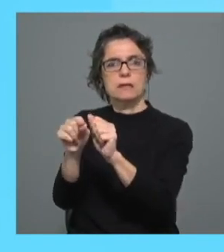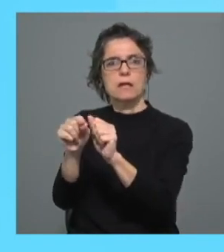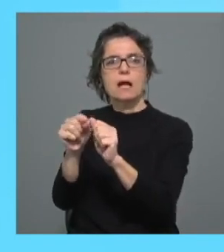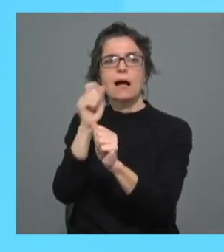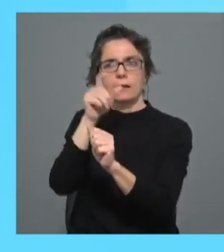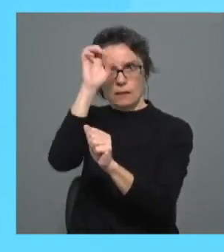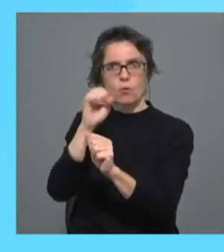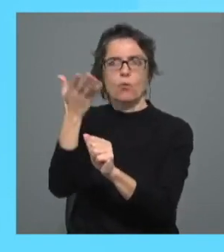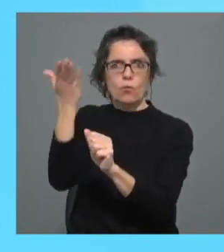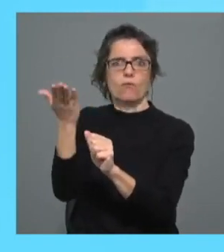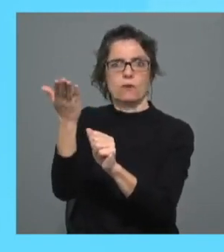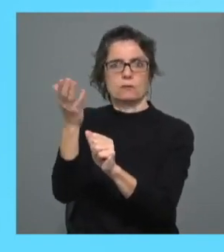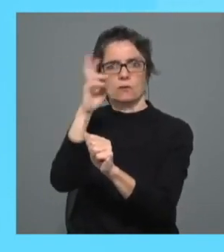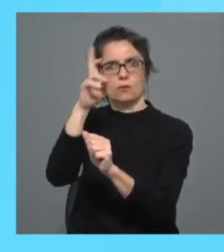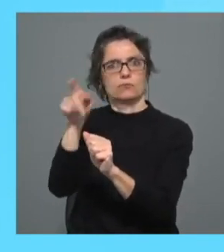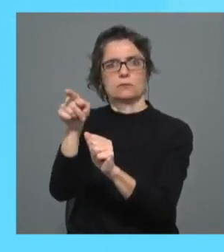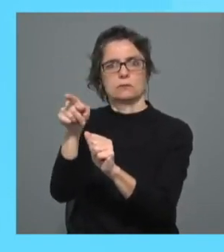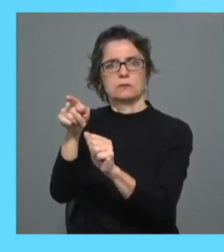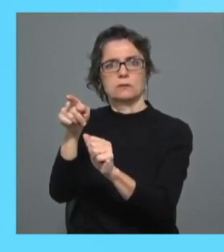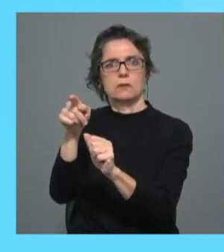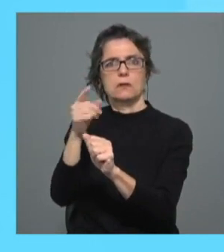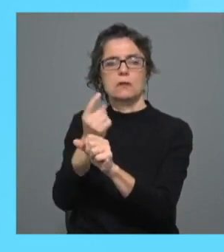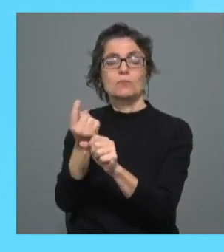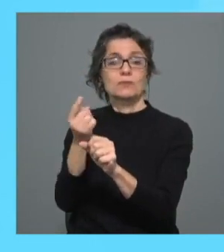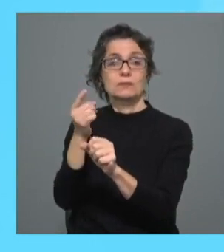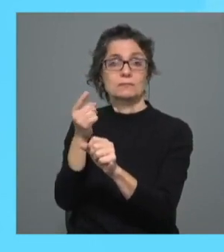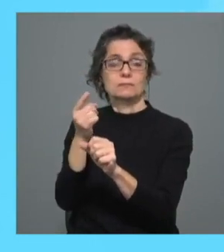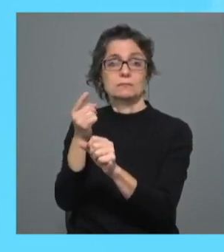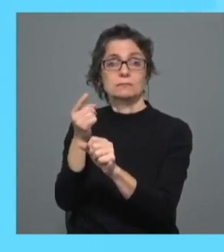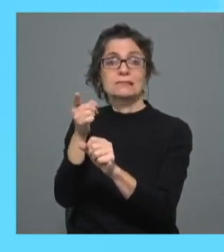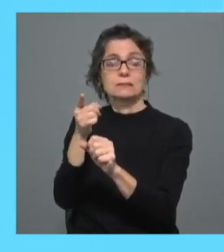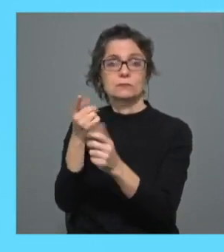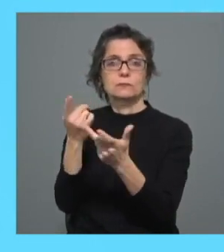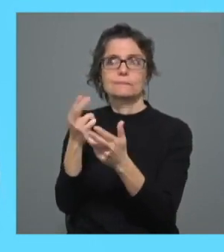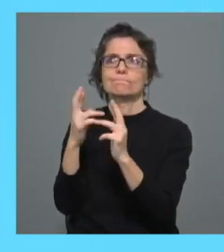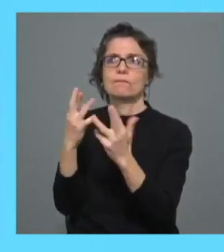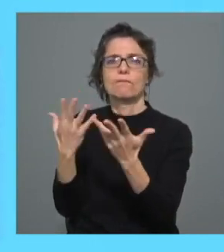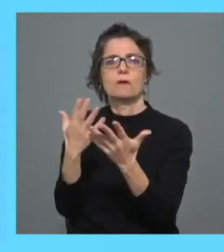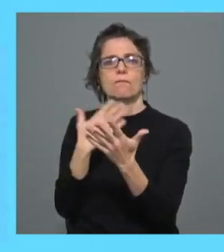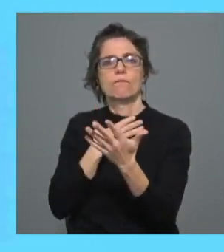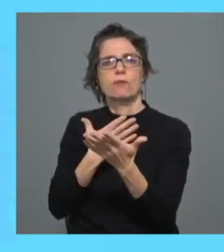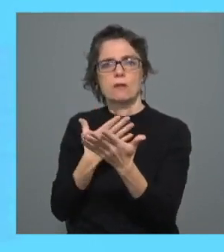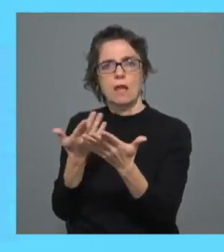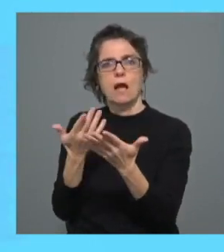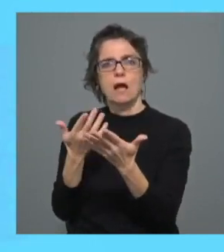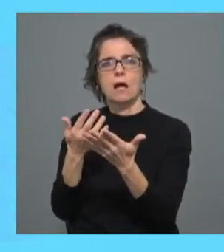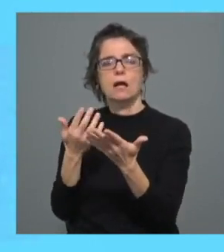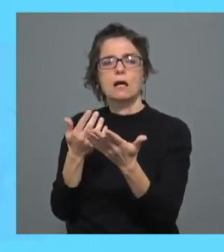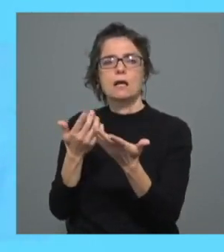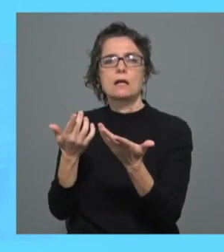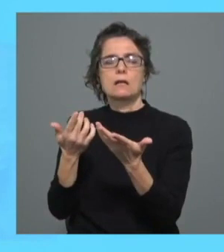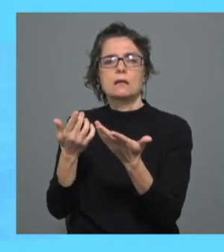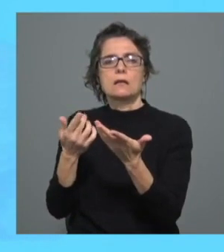governativo russo, que no fundo não se trata de mais do que esperar e desejar que a Rússia volte à família dos Estados que